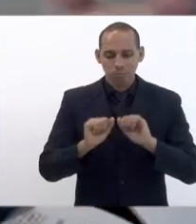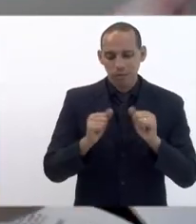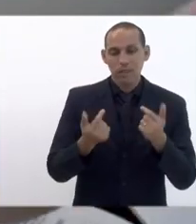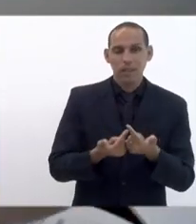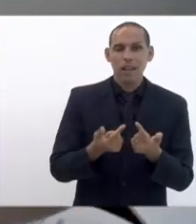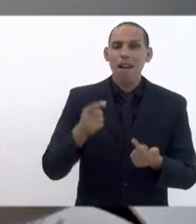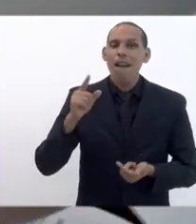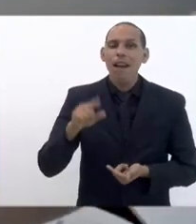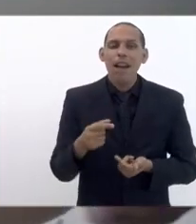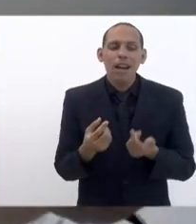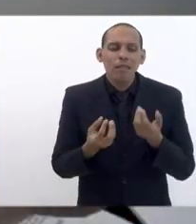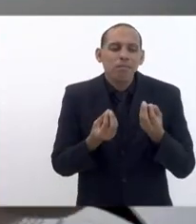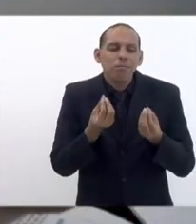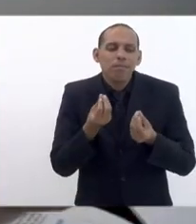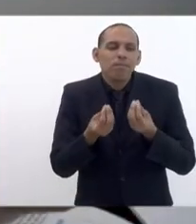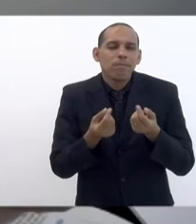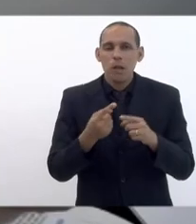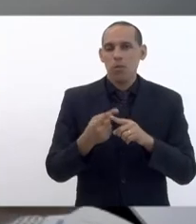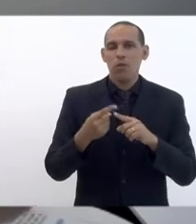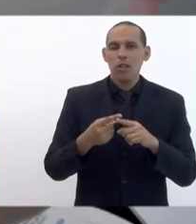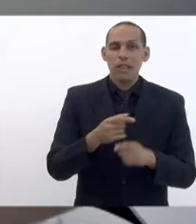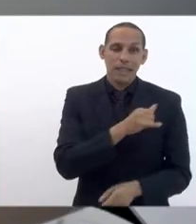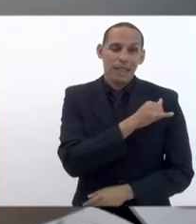muito sensível, né? Porque o Rio de Janeiro,